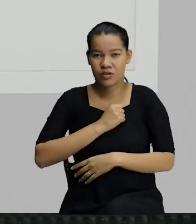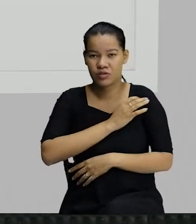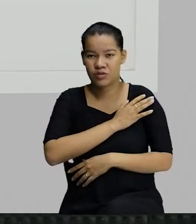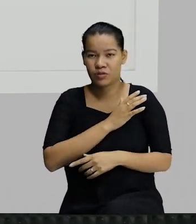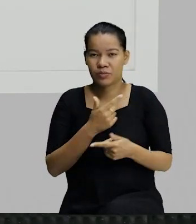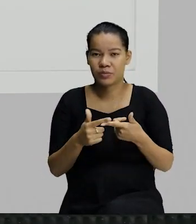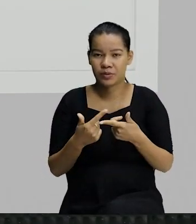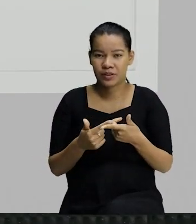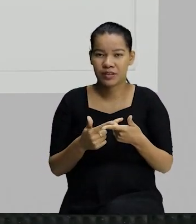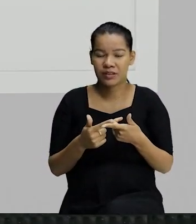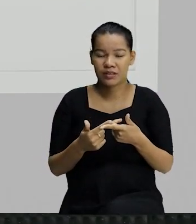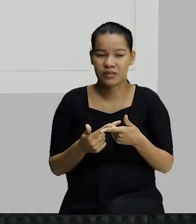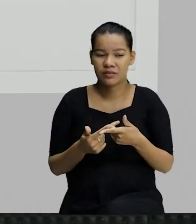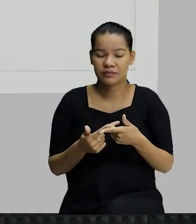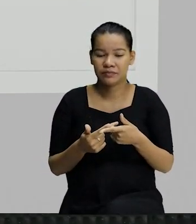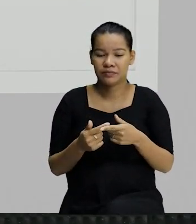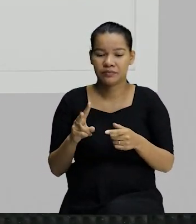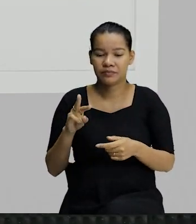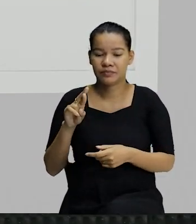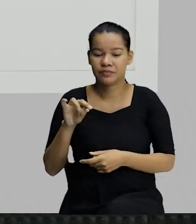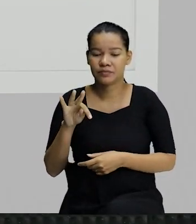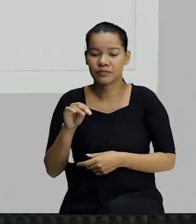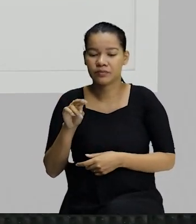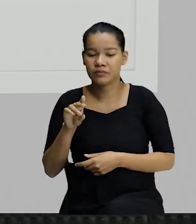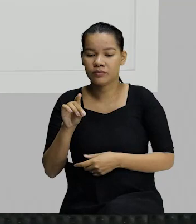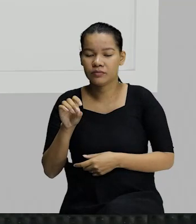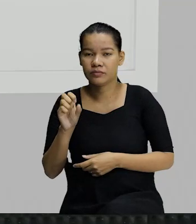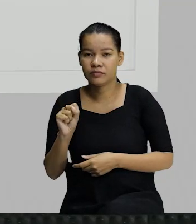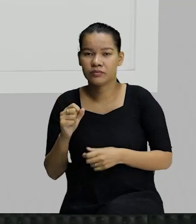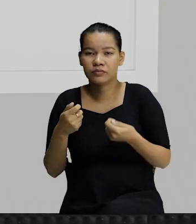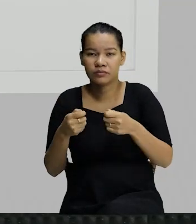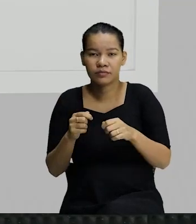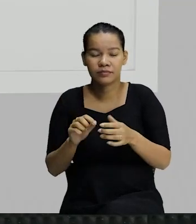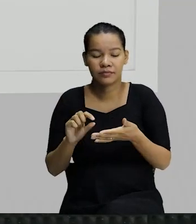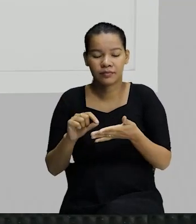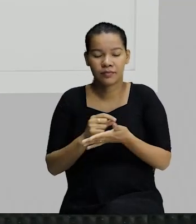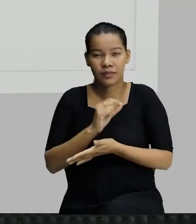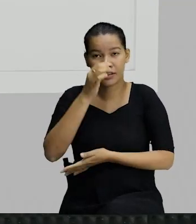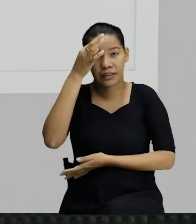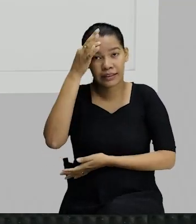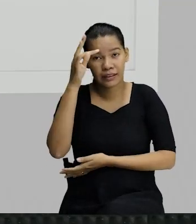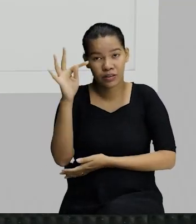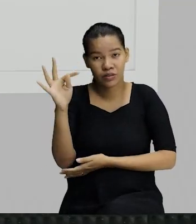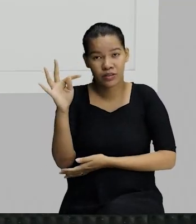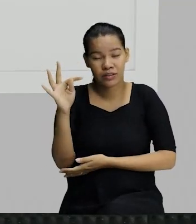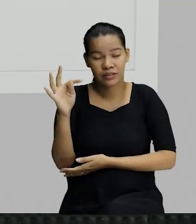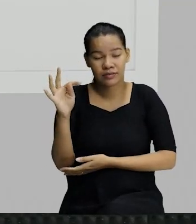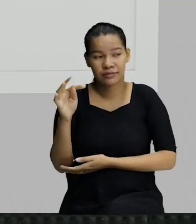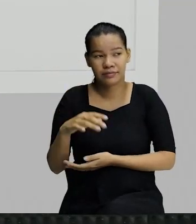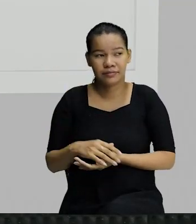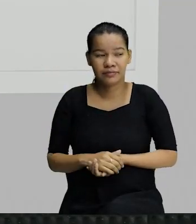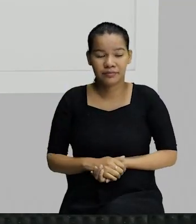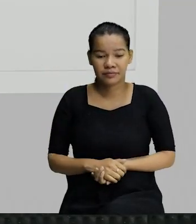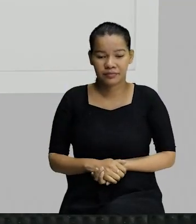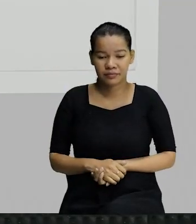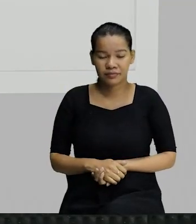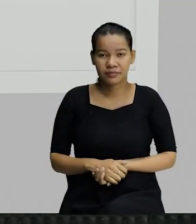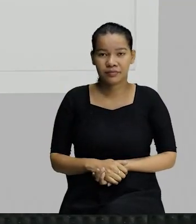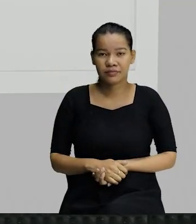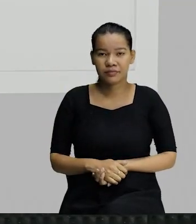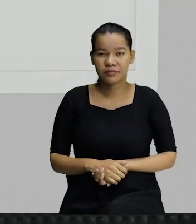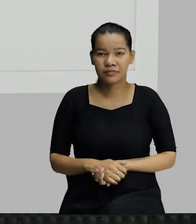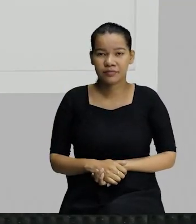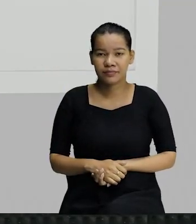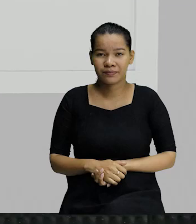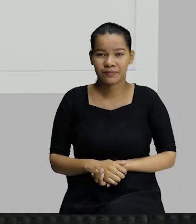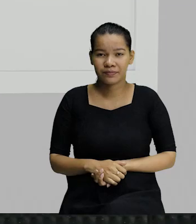virtudes em Aristóteles, elas podem ser teóricas, Claro, Platão e Sócrates mantêm isso